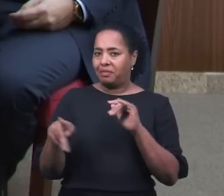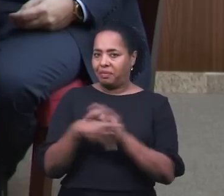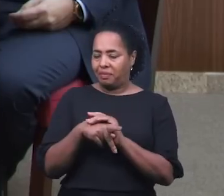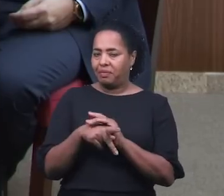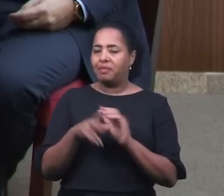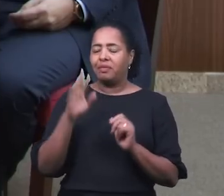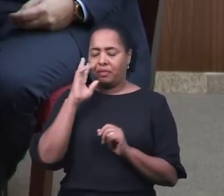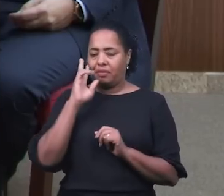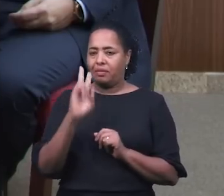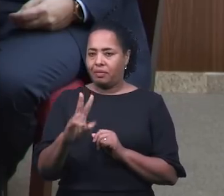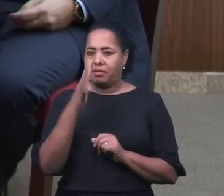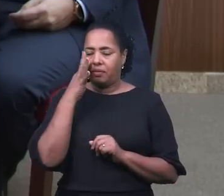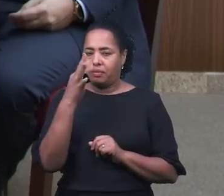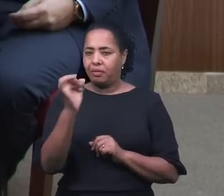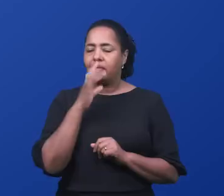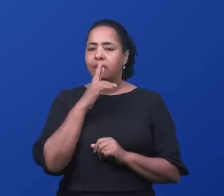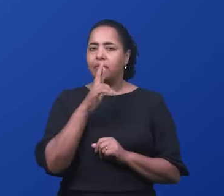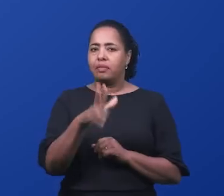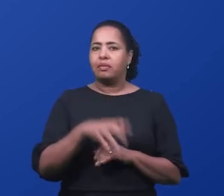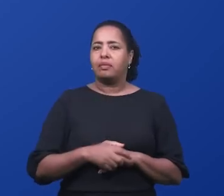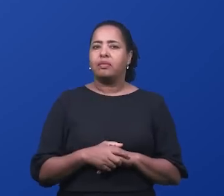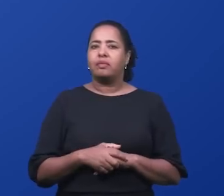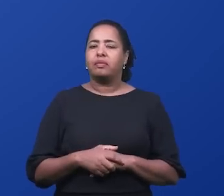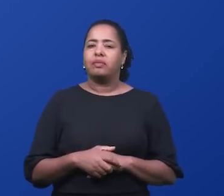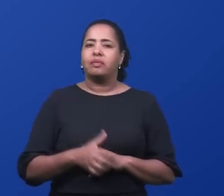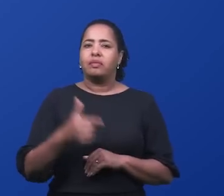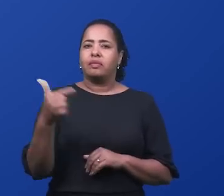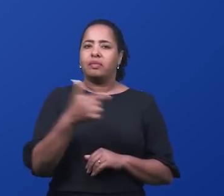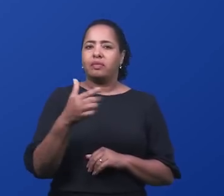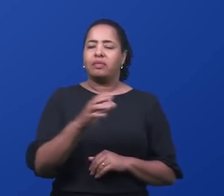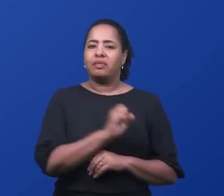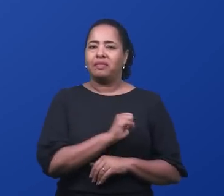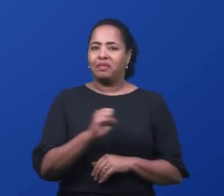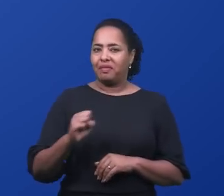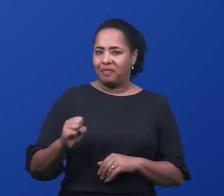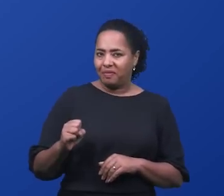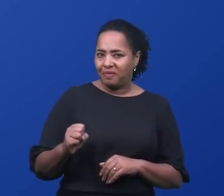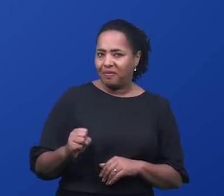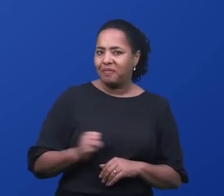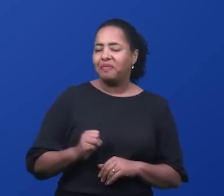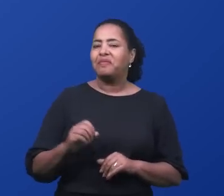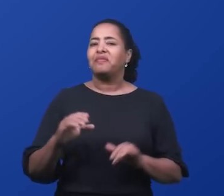então ficar atentos às respostas. Está em 2 Samuel,